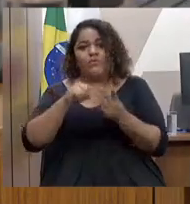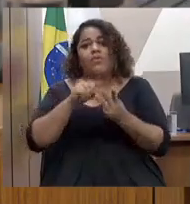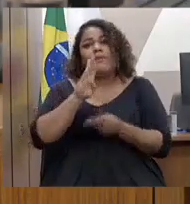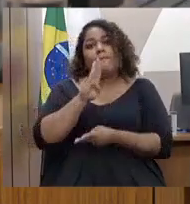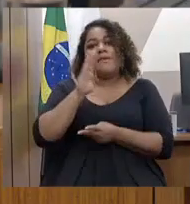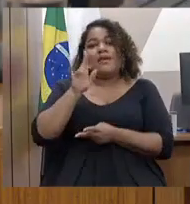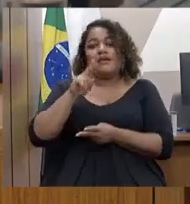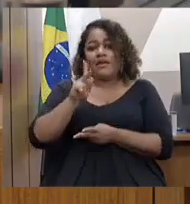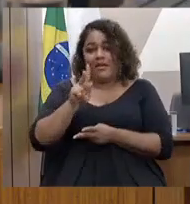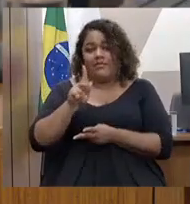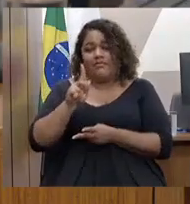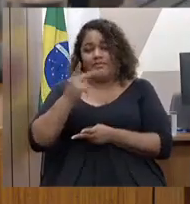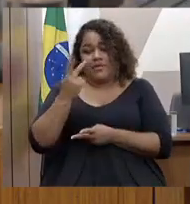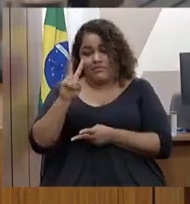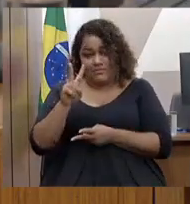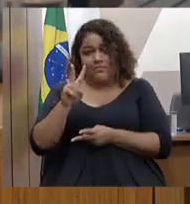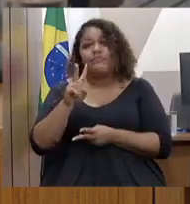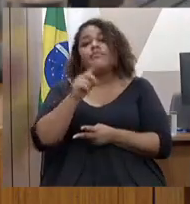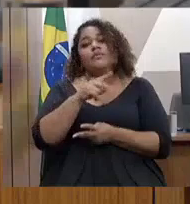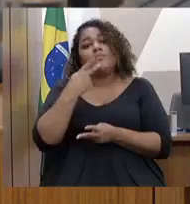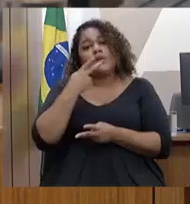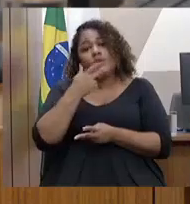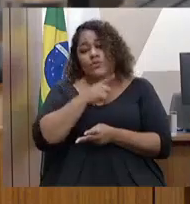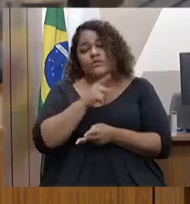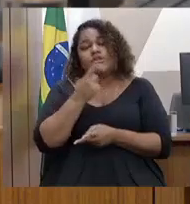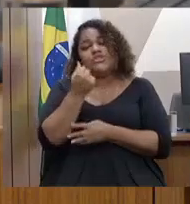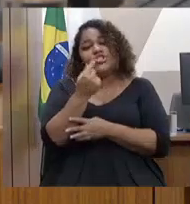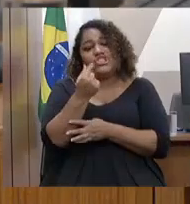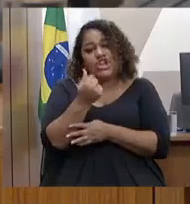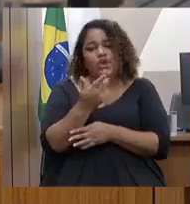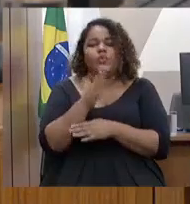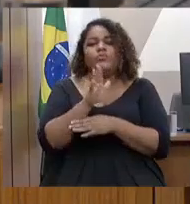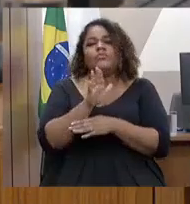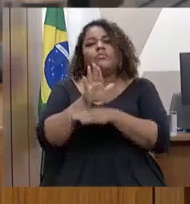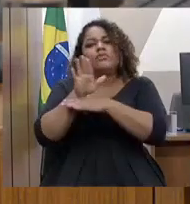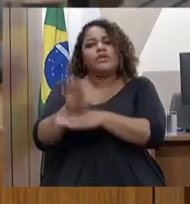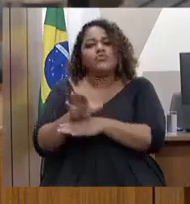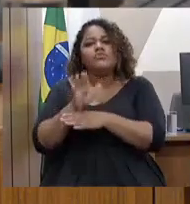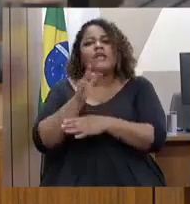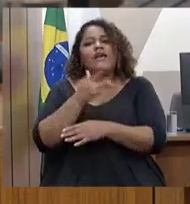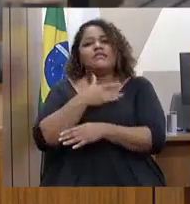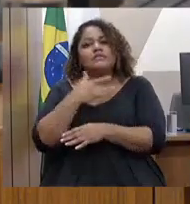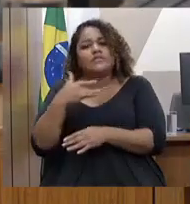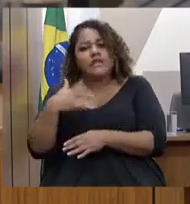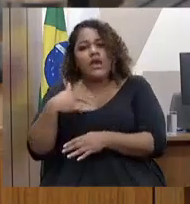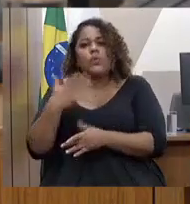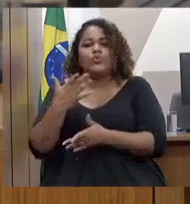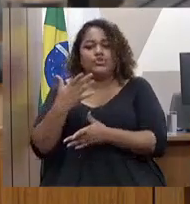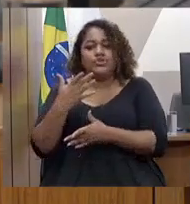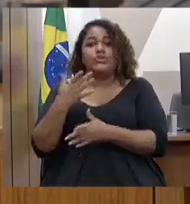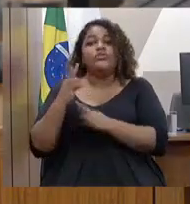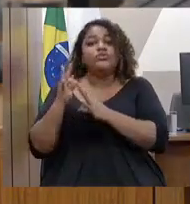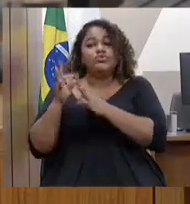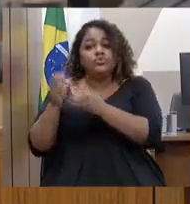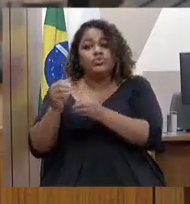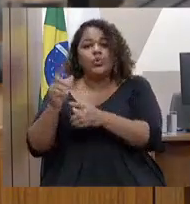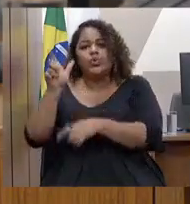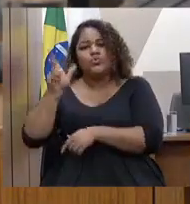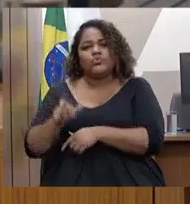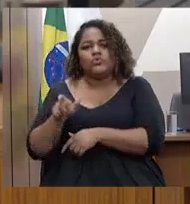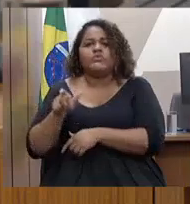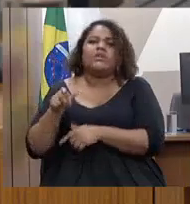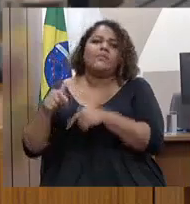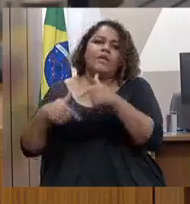dinheiro recurso para a promoção para prevenção da saúde dos trabalhadores das trabalhadoras a gente precisa